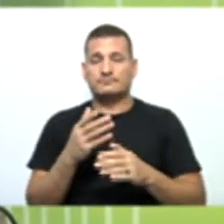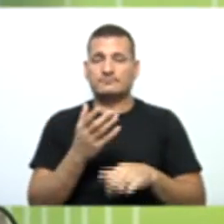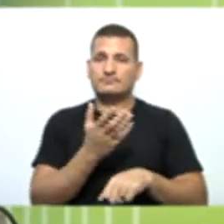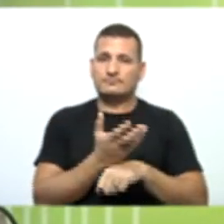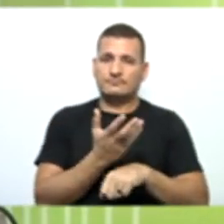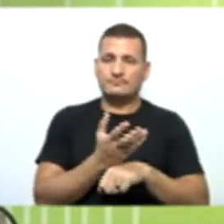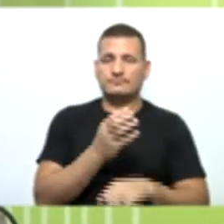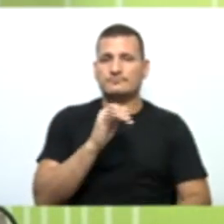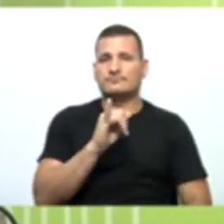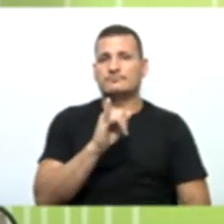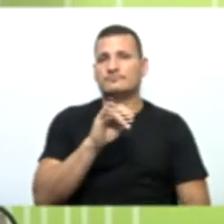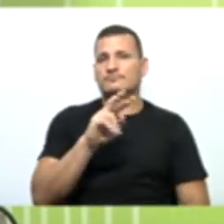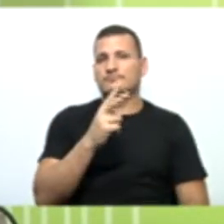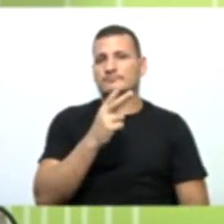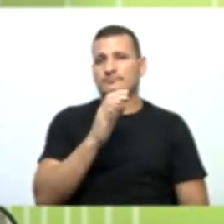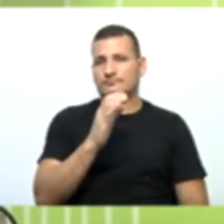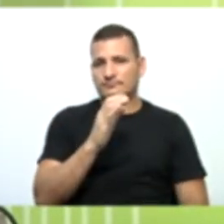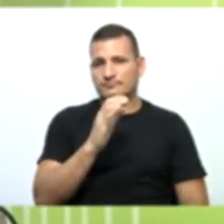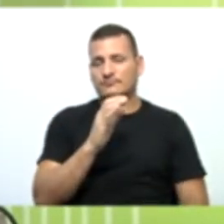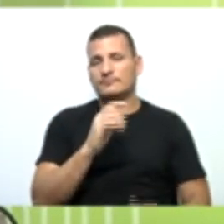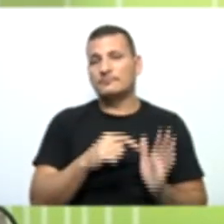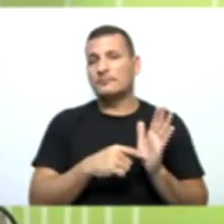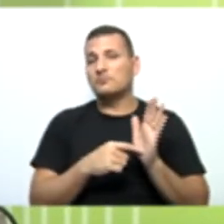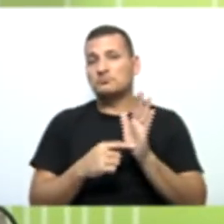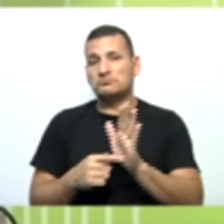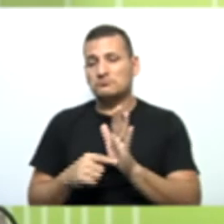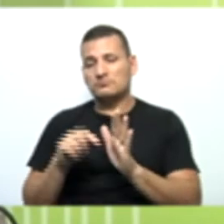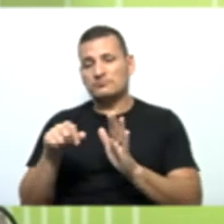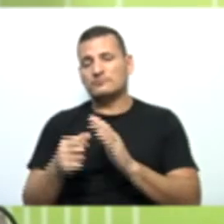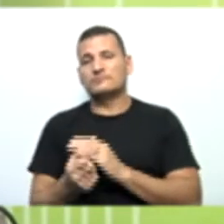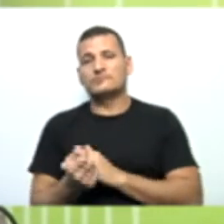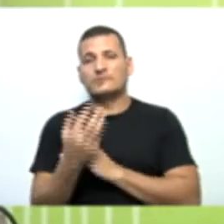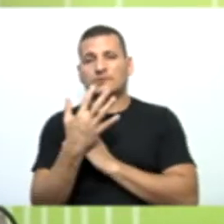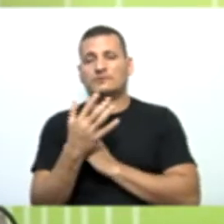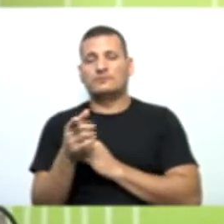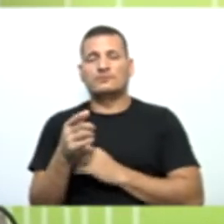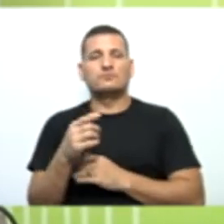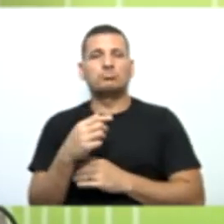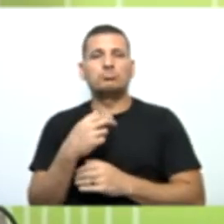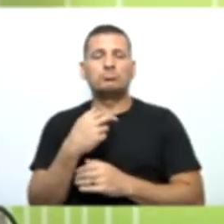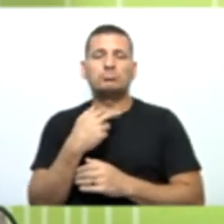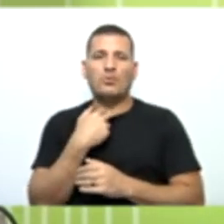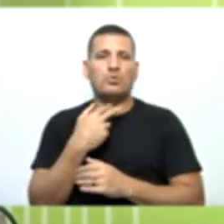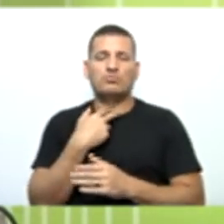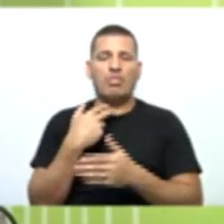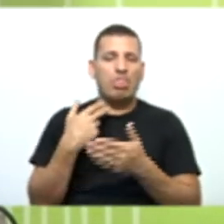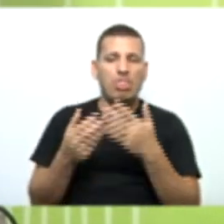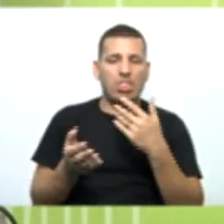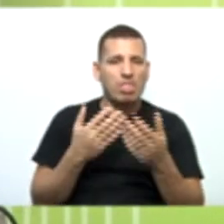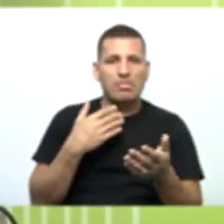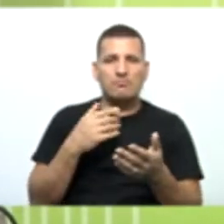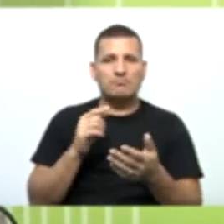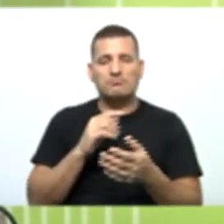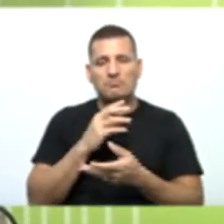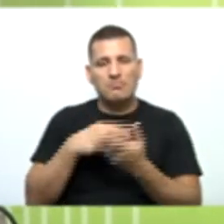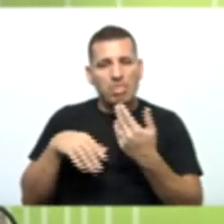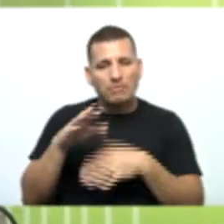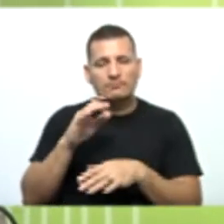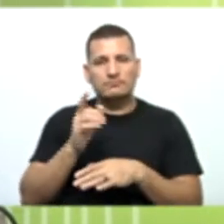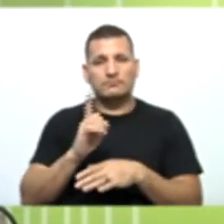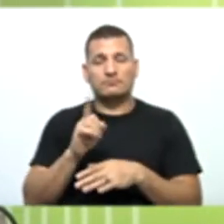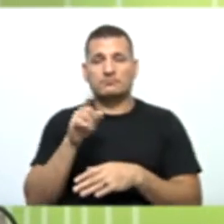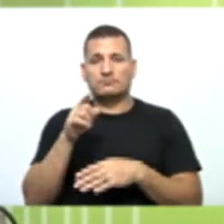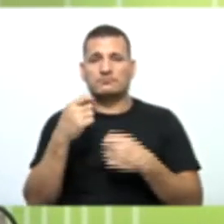de HC, ela vai auxiliar nessa saída, porque essa saída não pode ser de qualquer jeito também não. Você tem que o quê? Tem